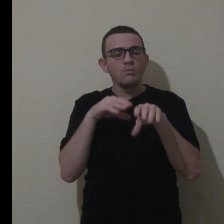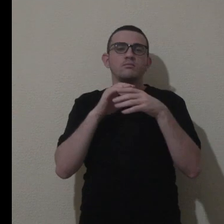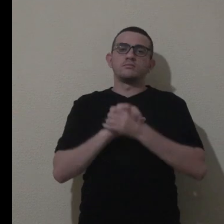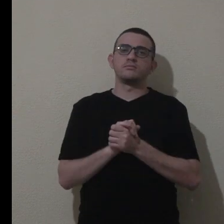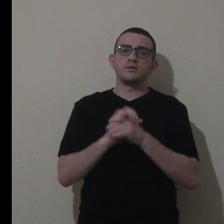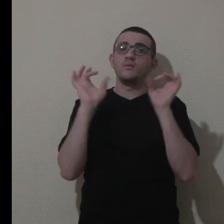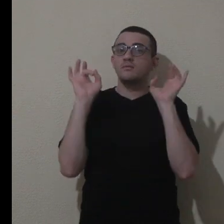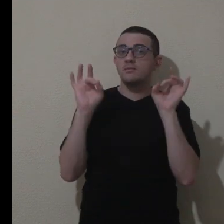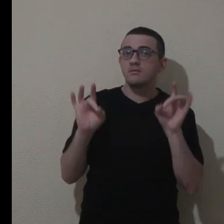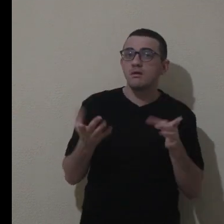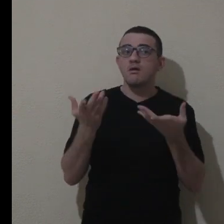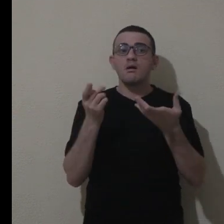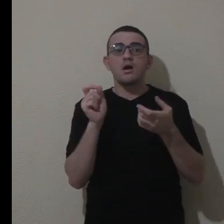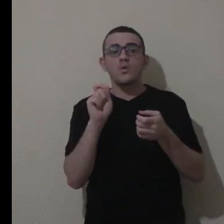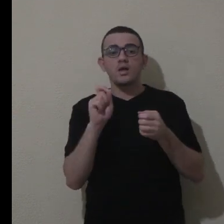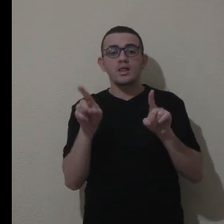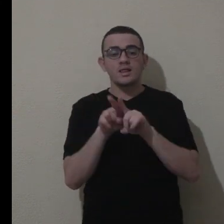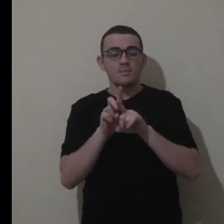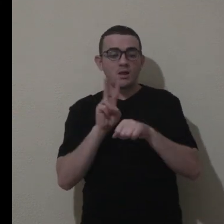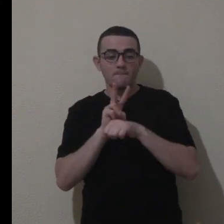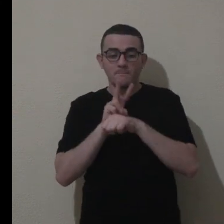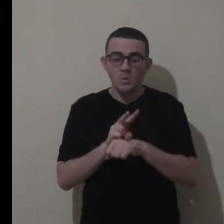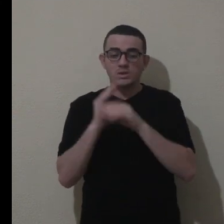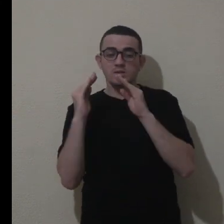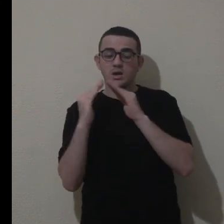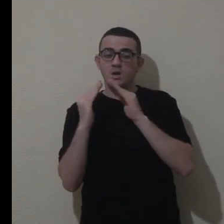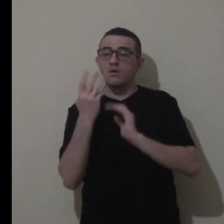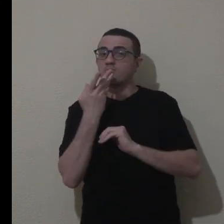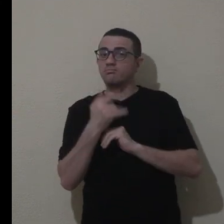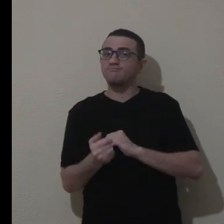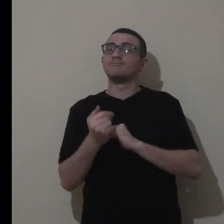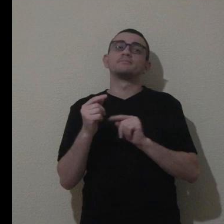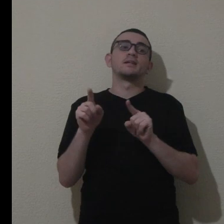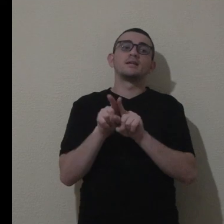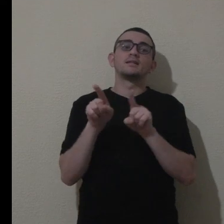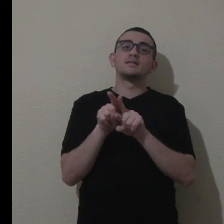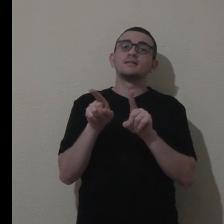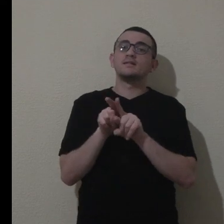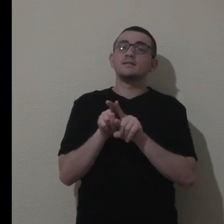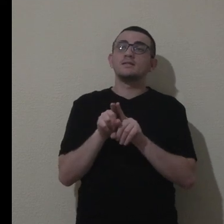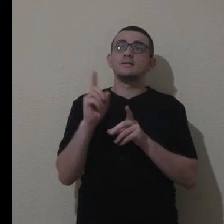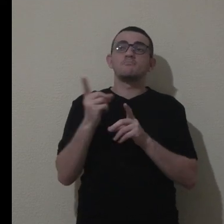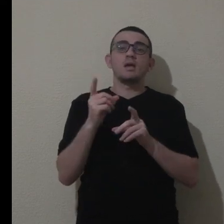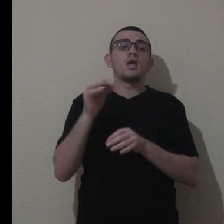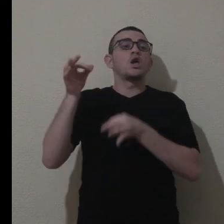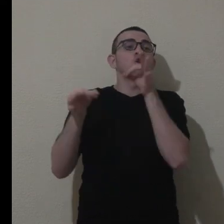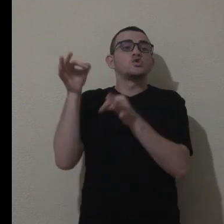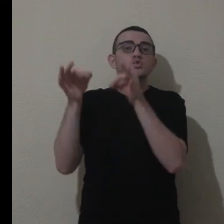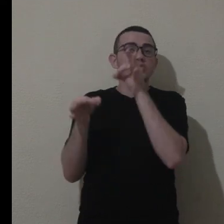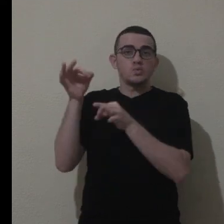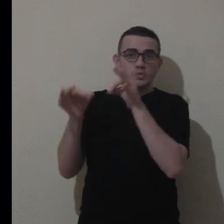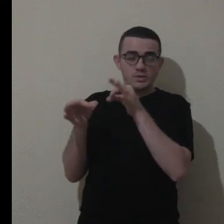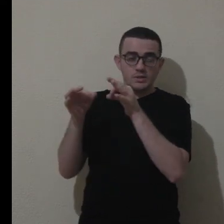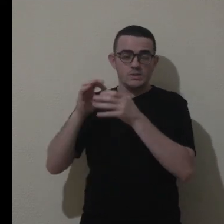especial, da questão de abrigo da criança e até em alguma situação de justiça